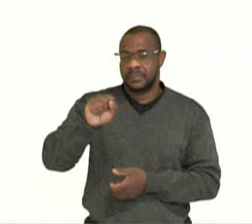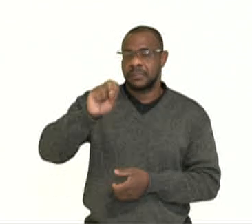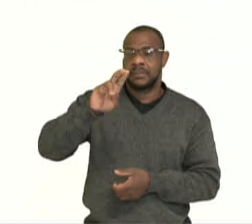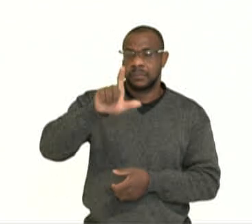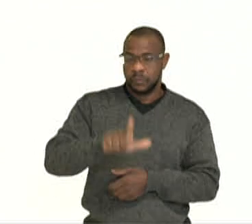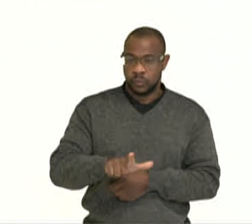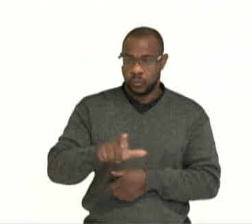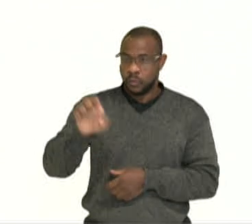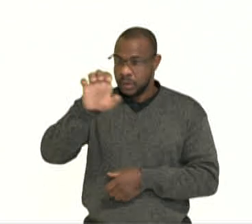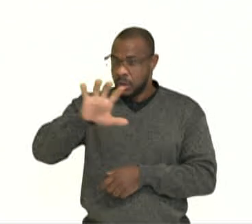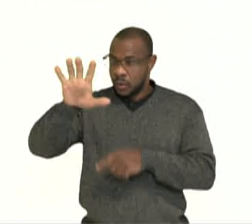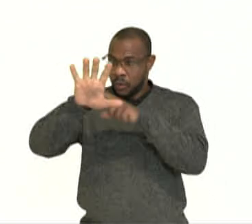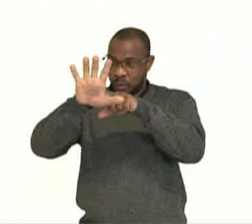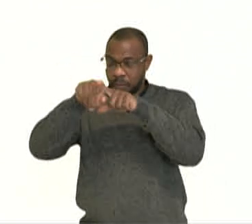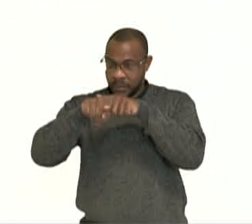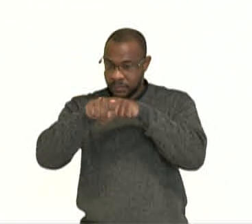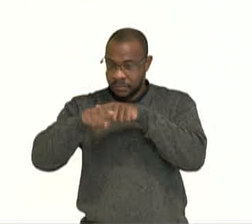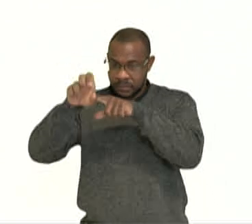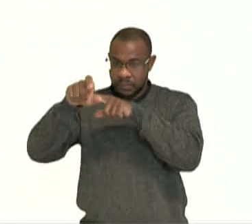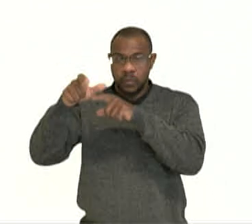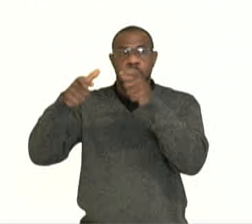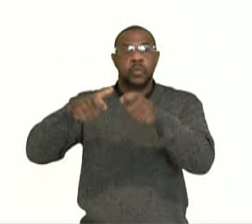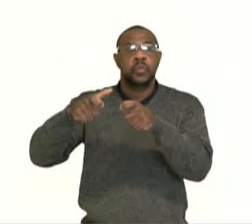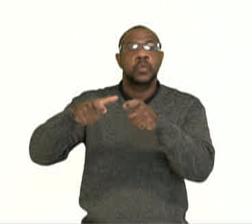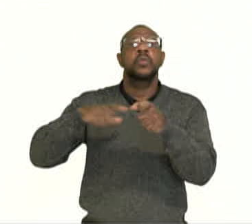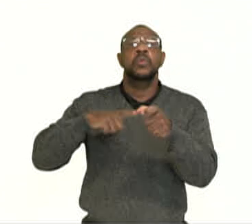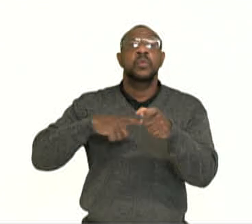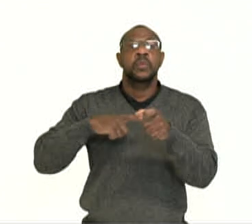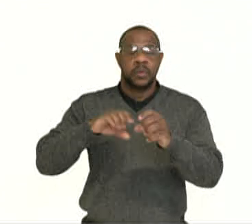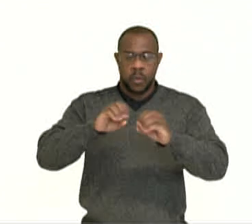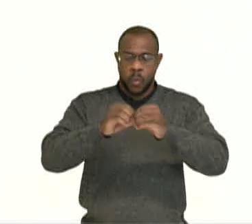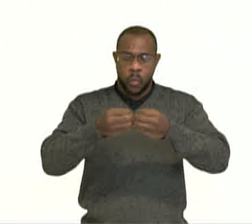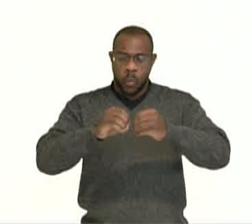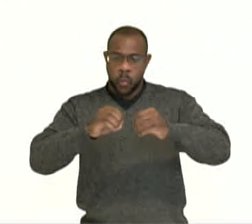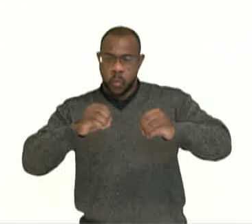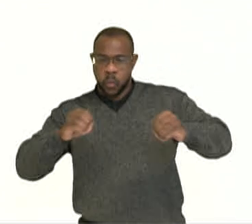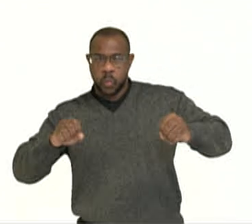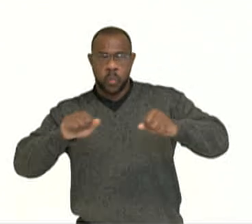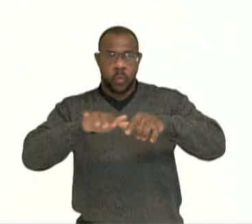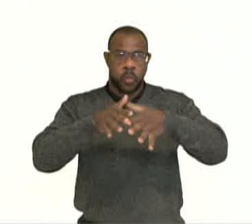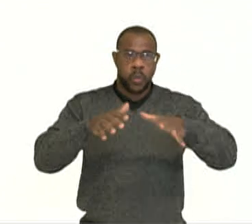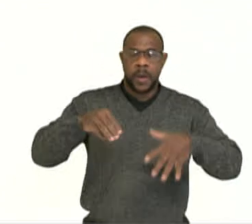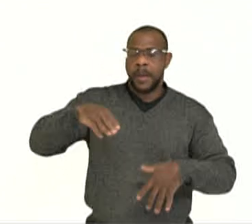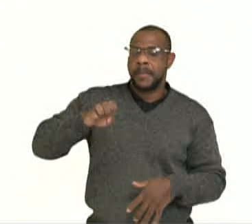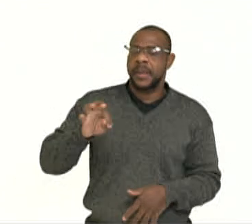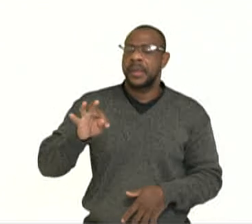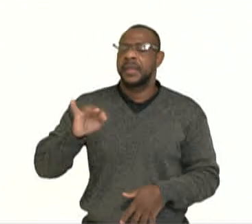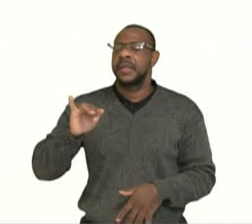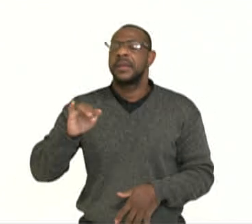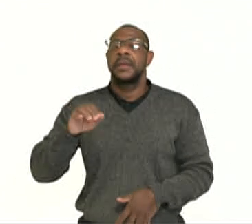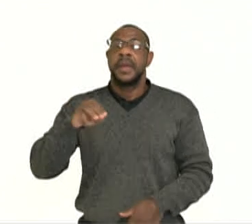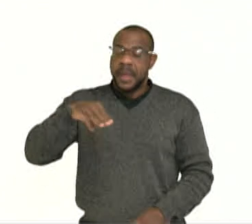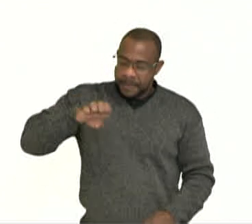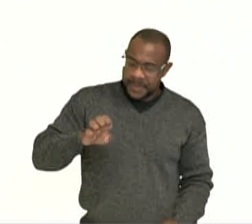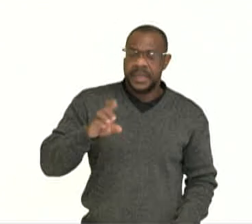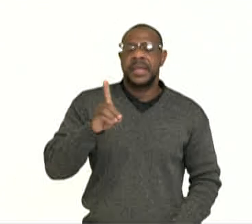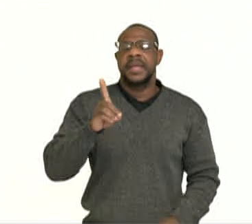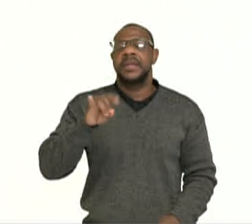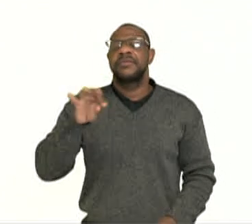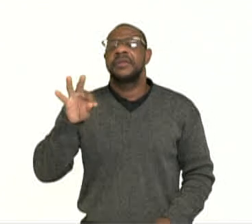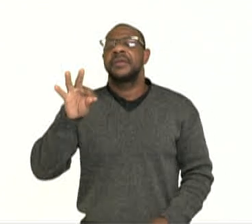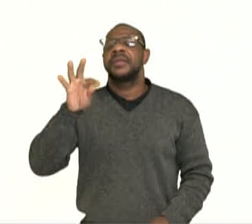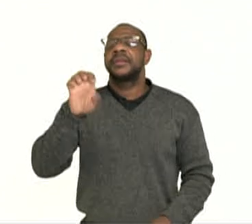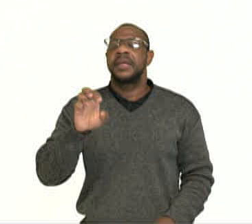continente europeu, aquela área que apresenta o clima mediterrâneo. Clima mediterrâneo, em função das massas de ar